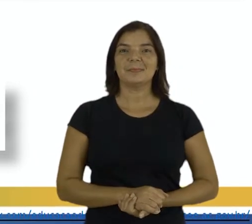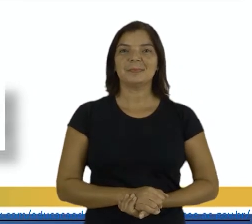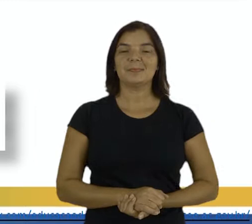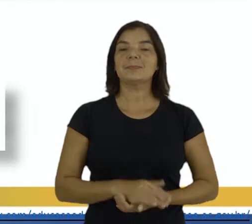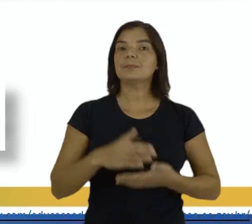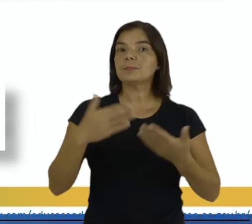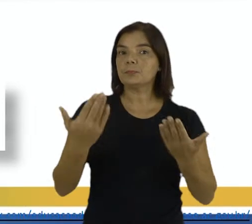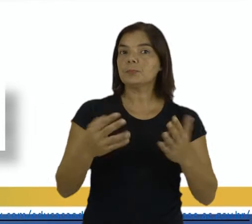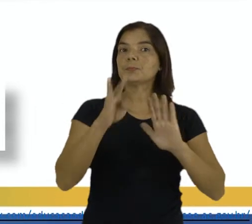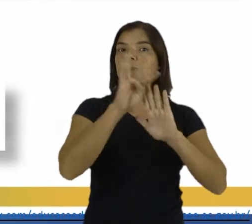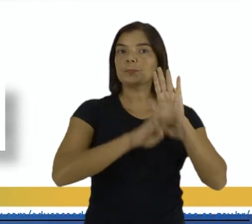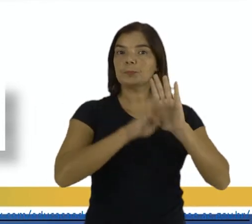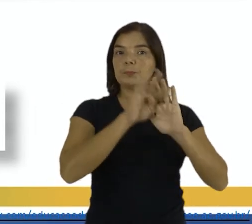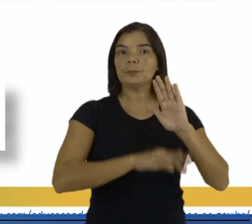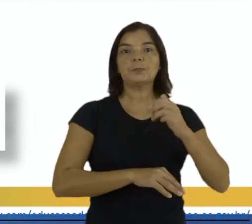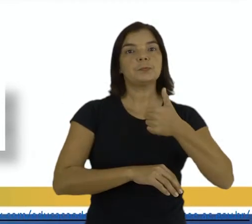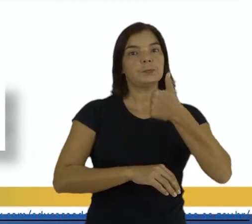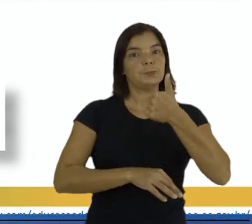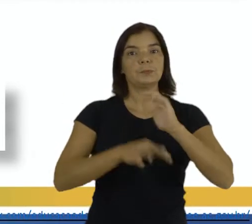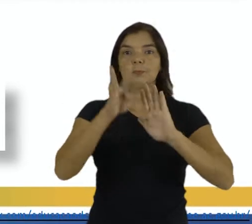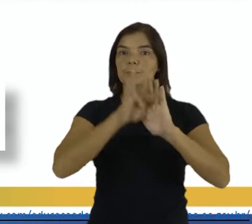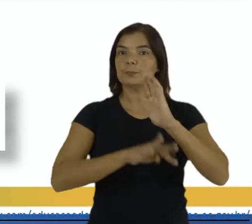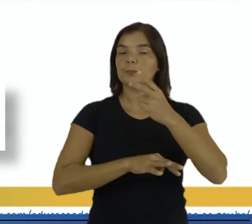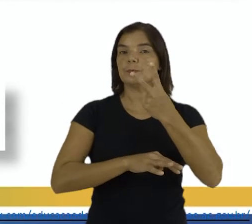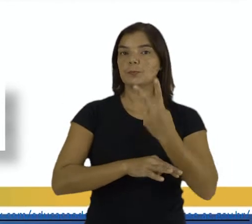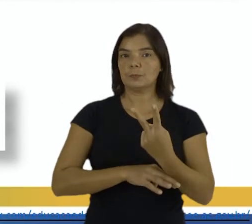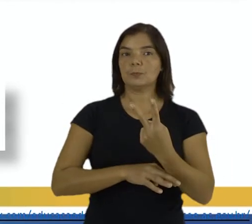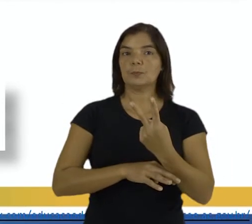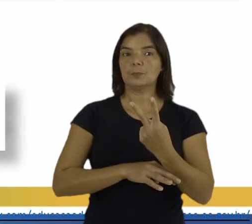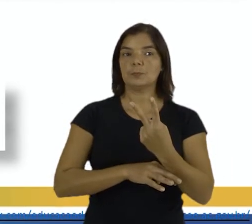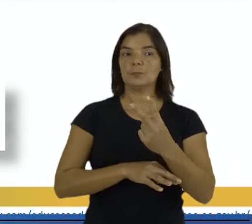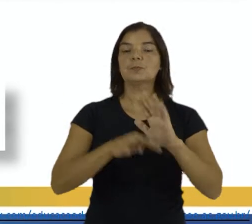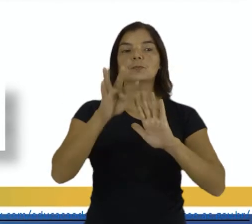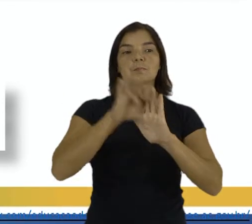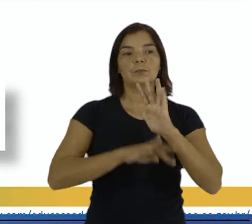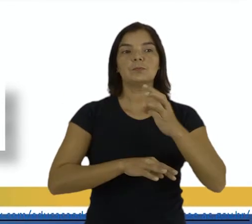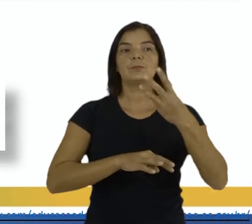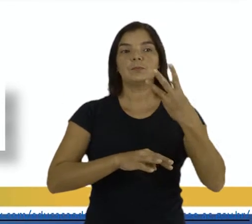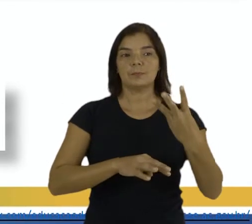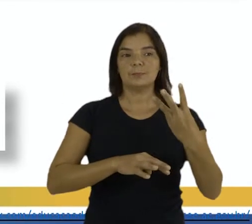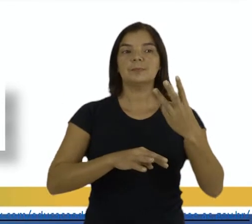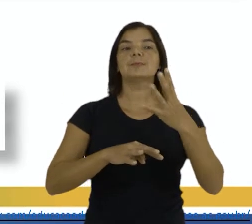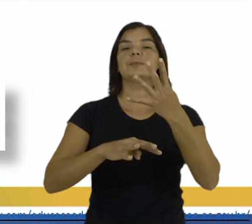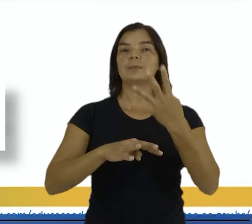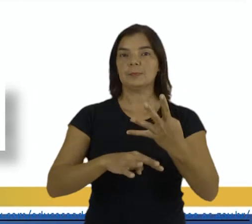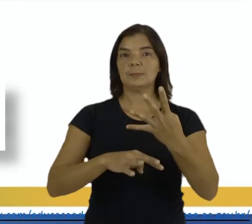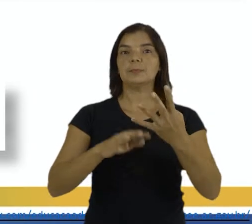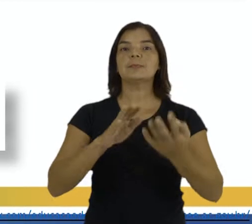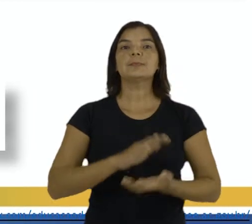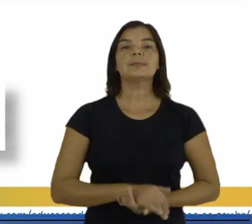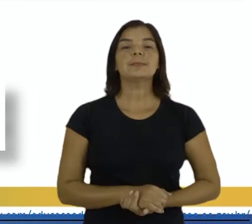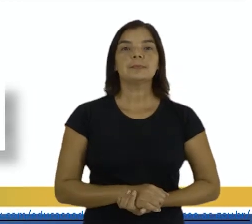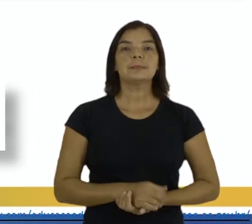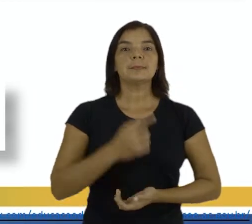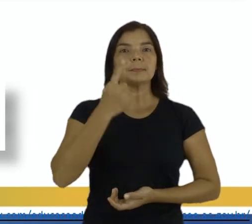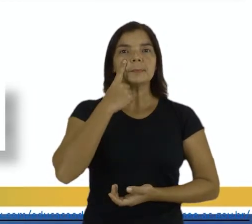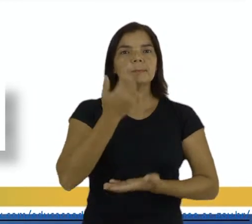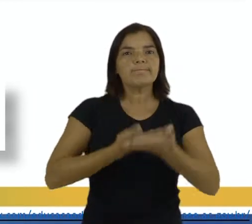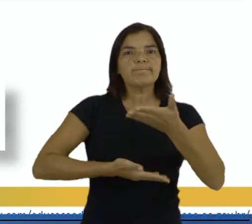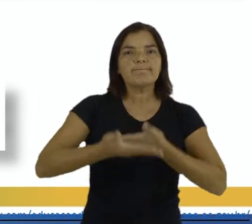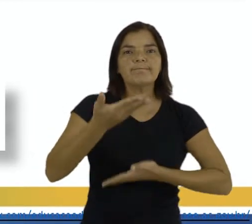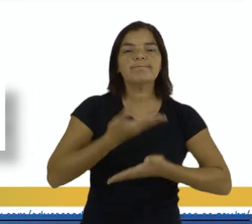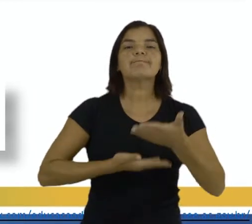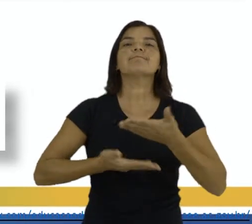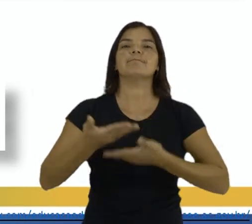Tanto o texto 1 como o texto 2, e esse 3 e o 4 que você viu agora, tá? Eles têm uma relação